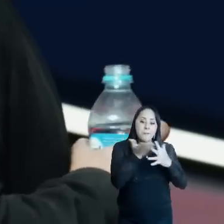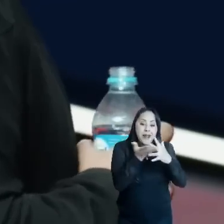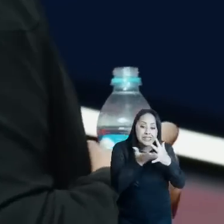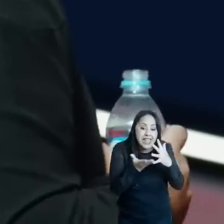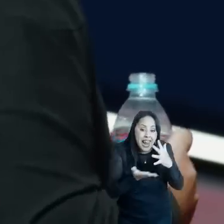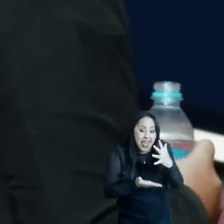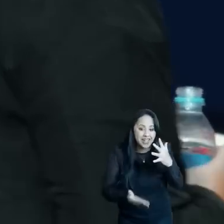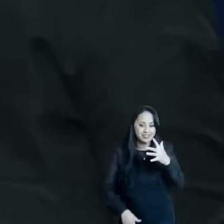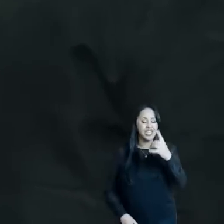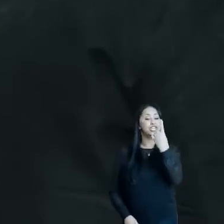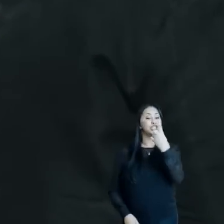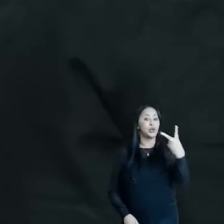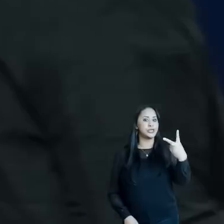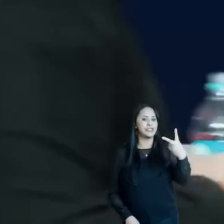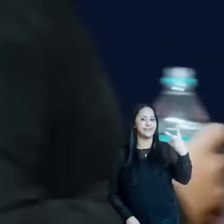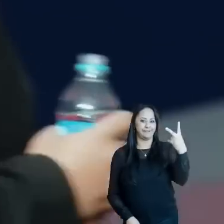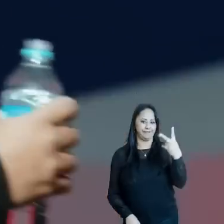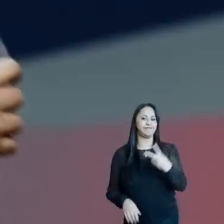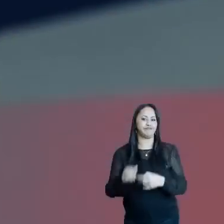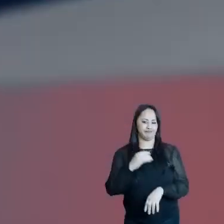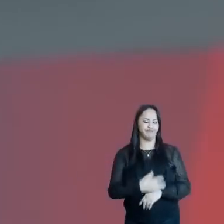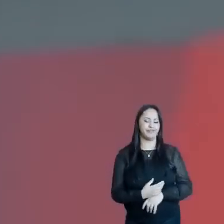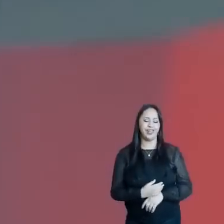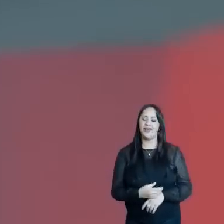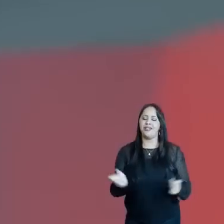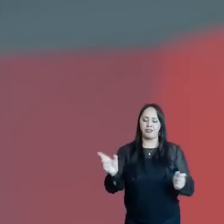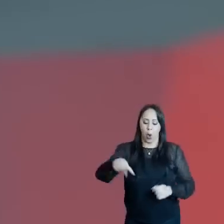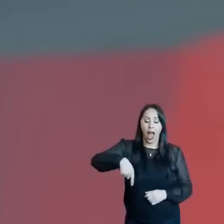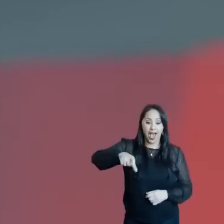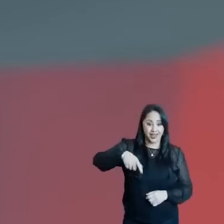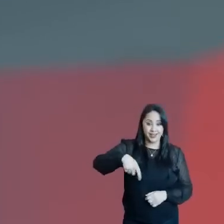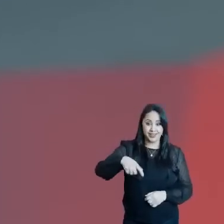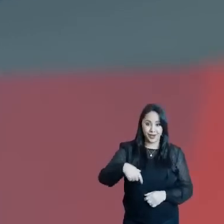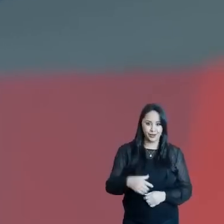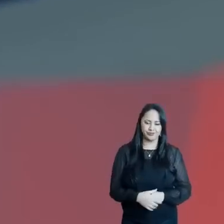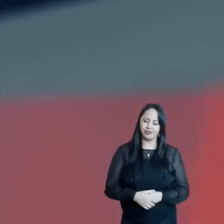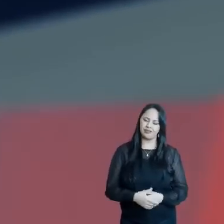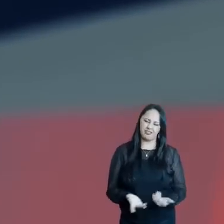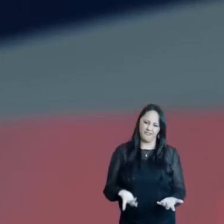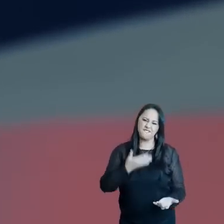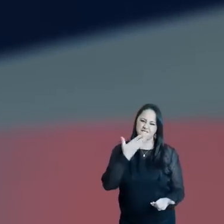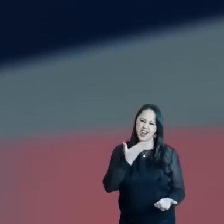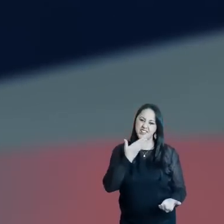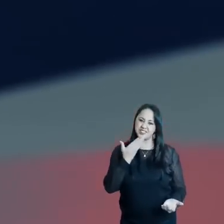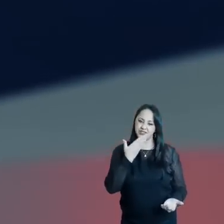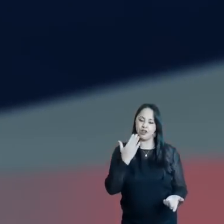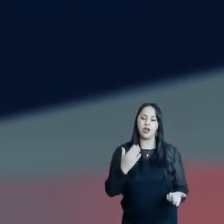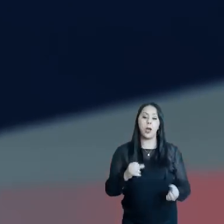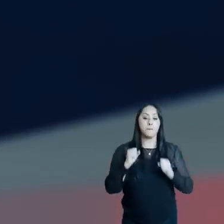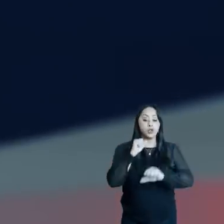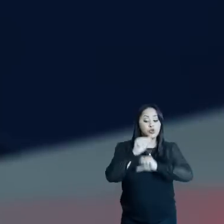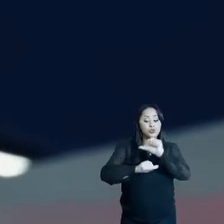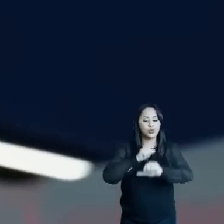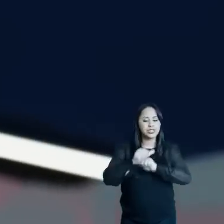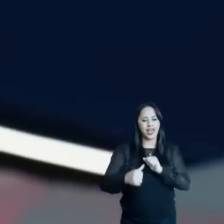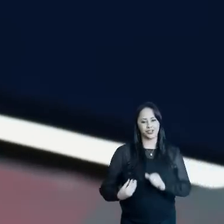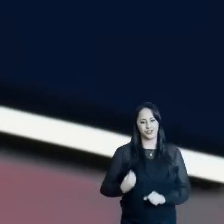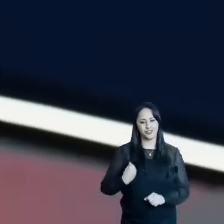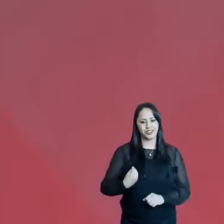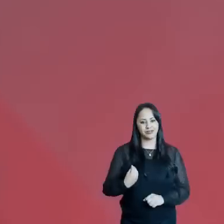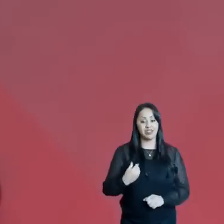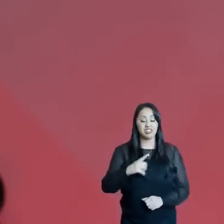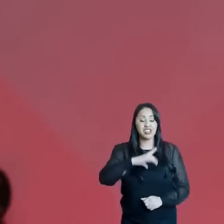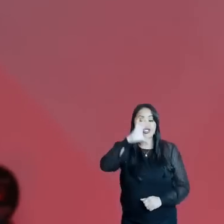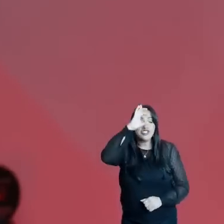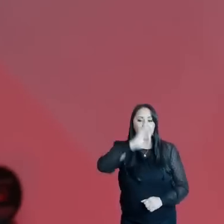vezes, vira R$ 9, né, Pedro, por mês. A pessoa consegue gastar com R$ 9 por mês, a pessoa conseguir mudar de vida, ter direito à